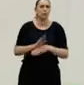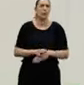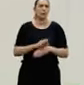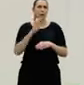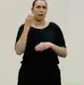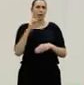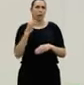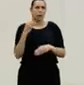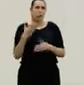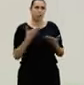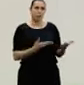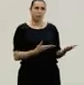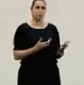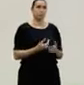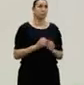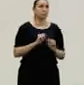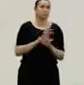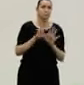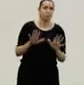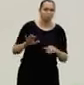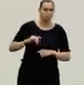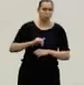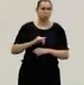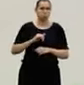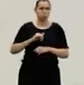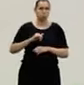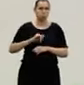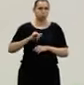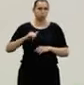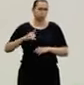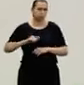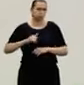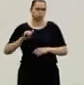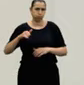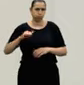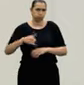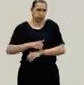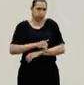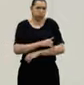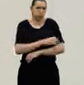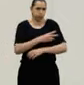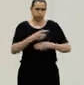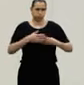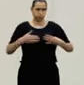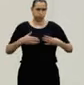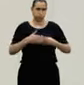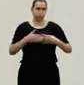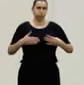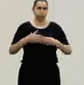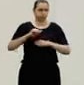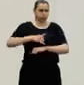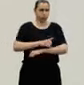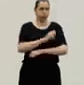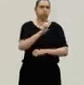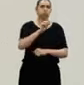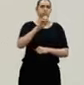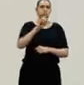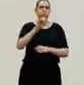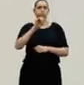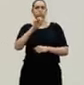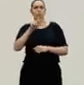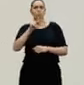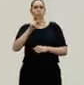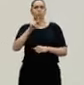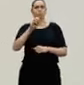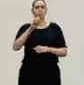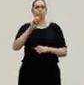O que acontece? Claro que essa gordura ela vai ser doada, né? Nós chamamos de tecido adiposo. E a partir desse